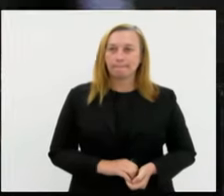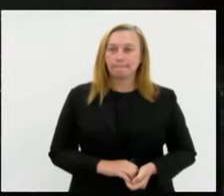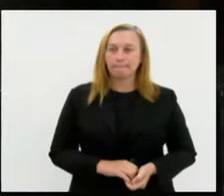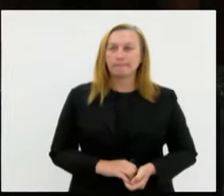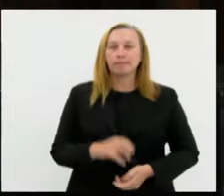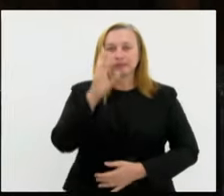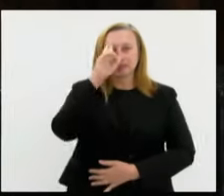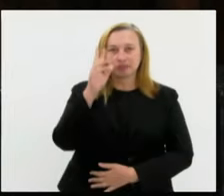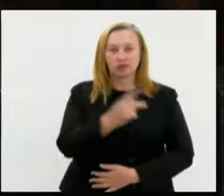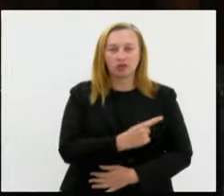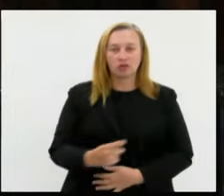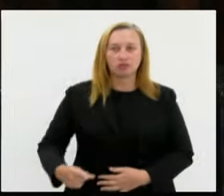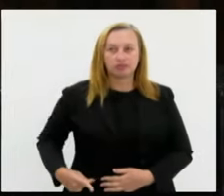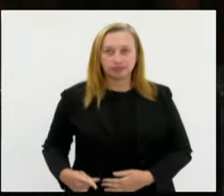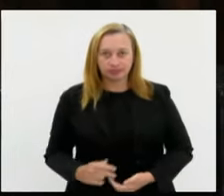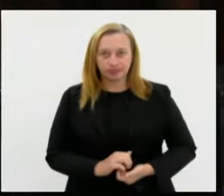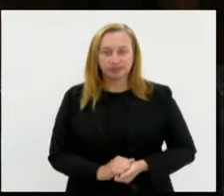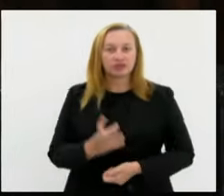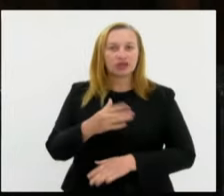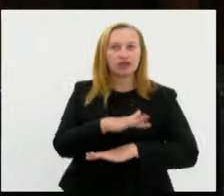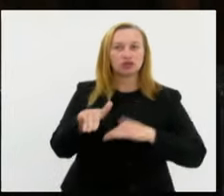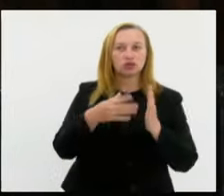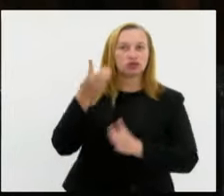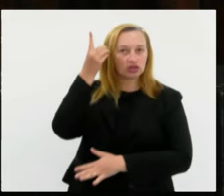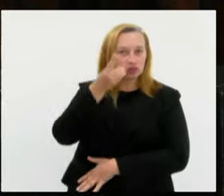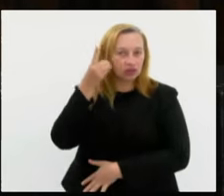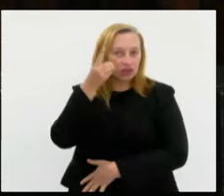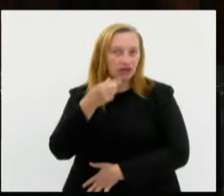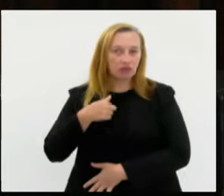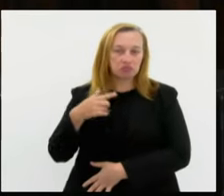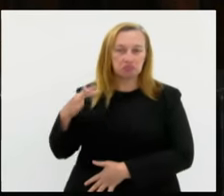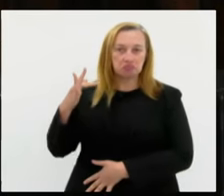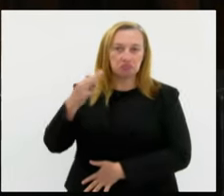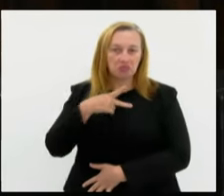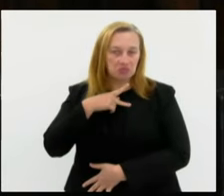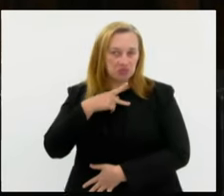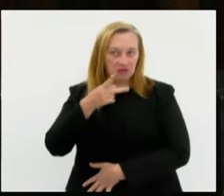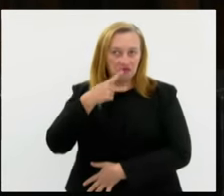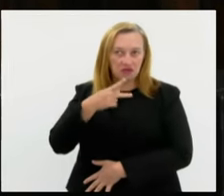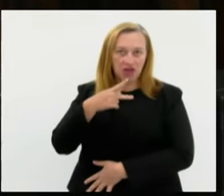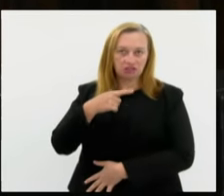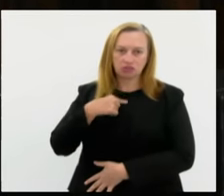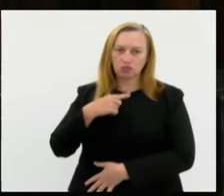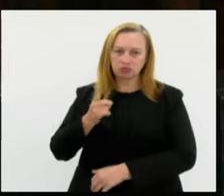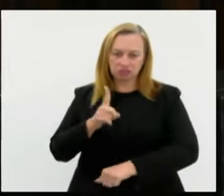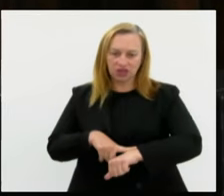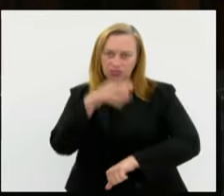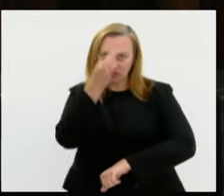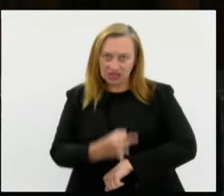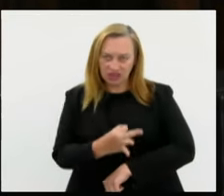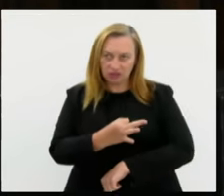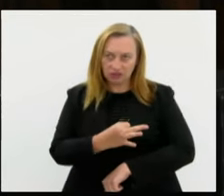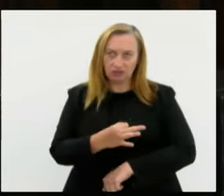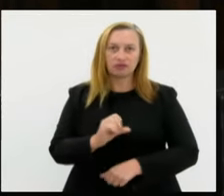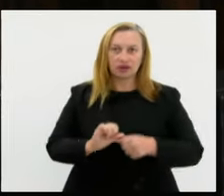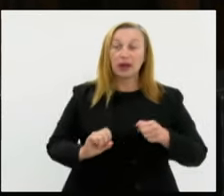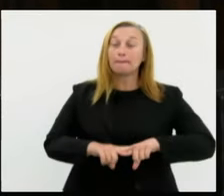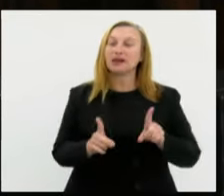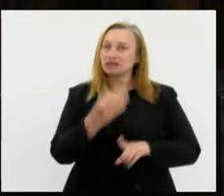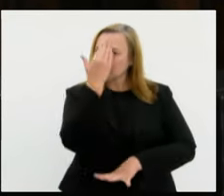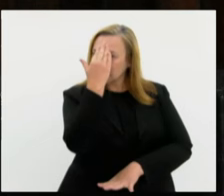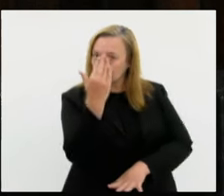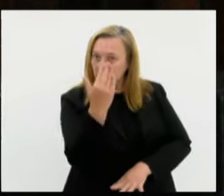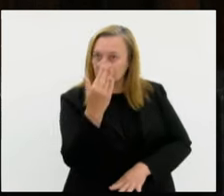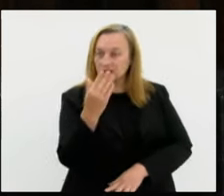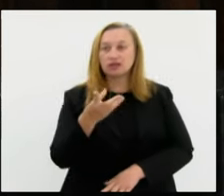Senhor presidente, senhores deputados, senhoras deputadas, eu serei breve, não ultrapassarei o tempo regimental, mas desde já agradeço a Vossa